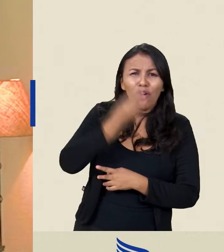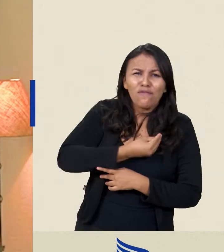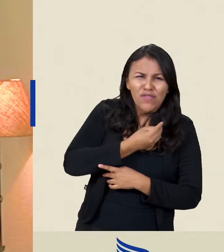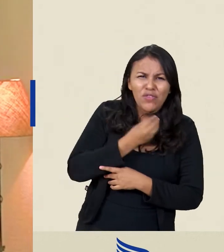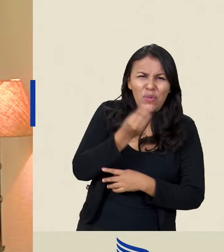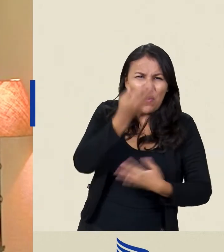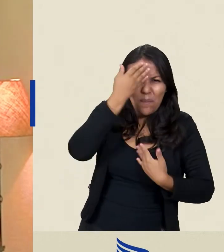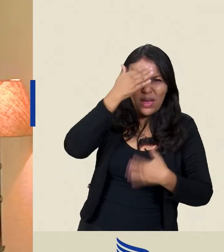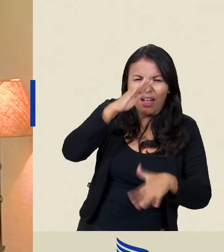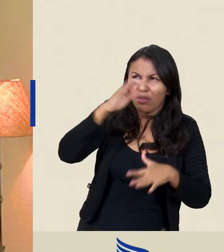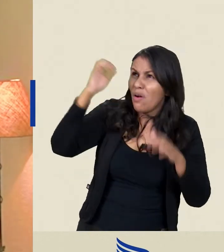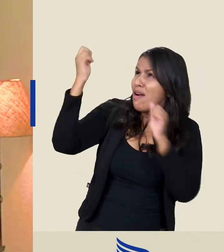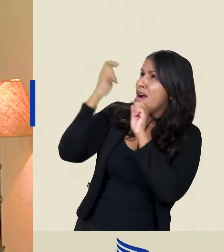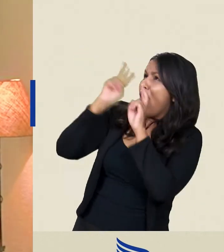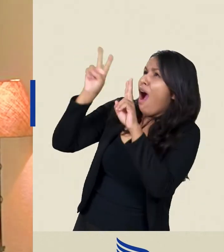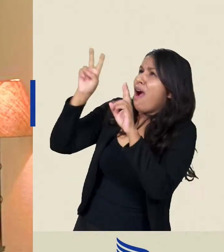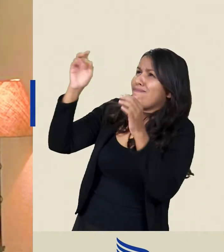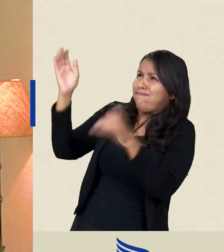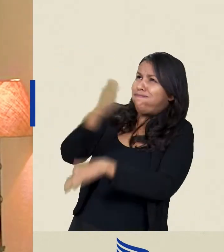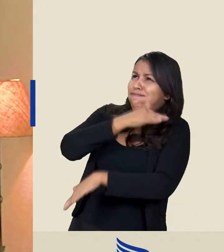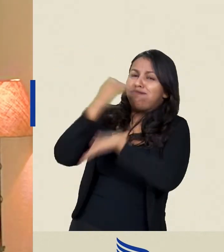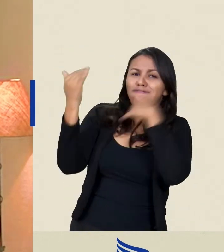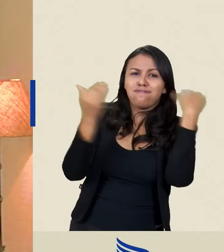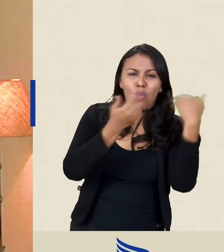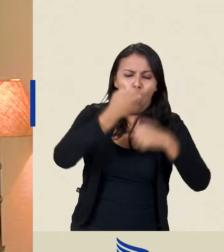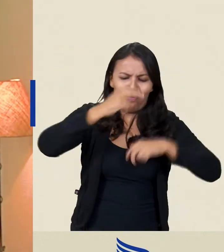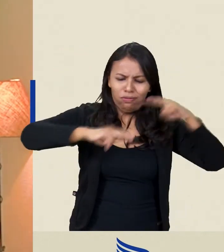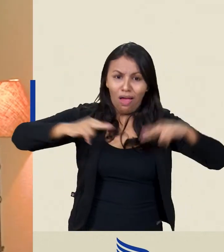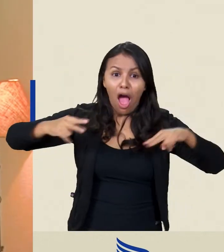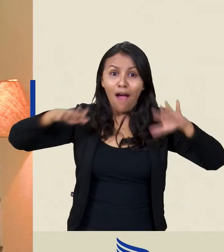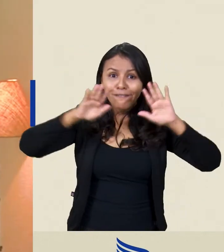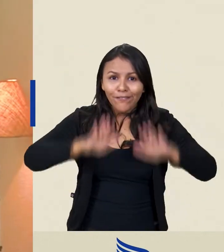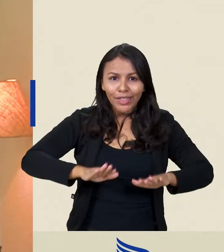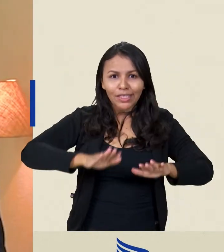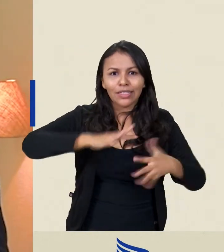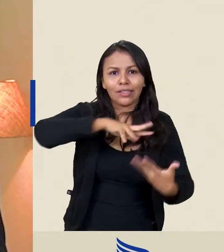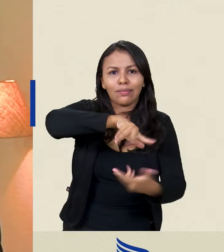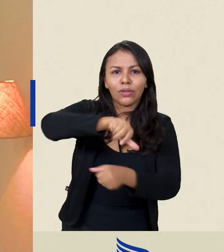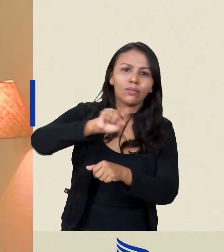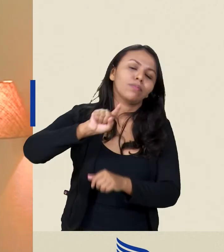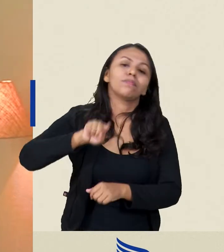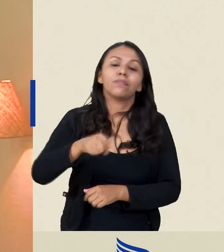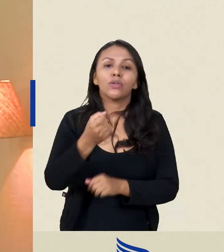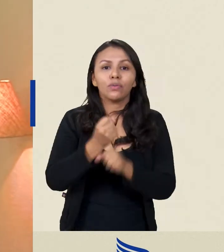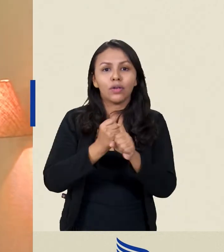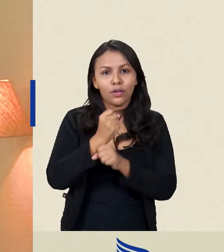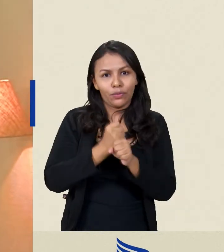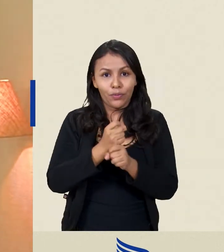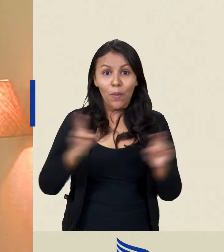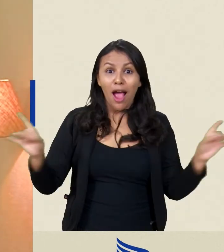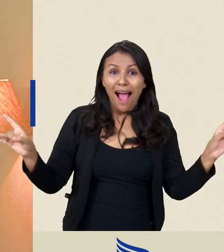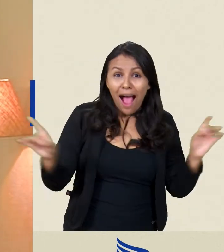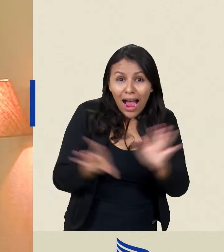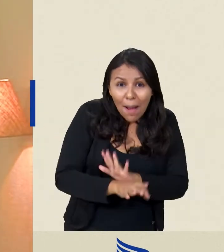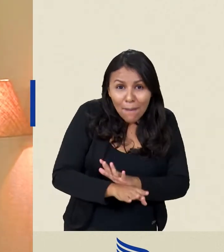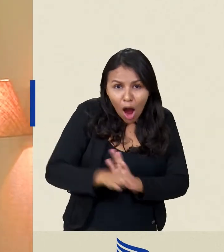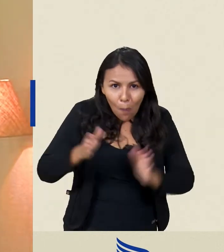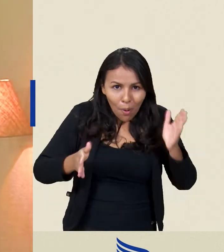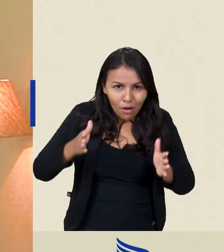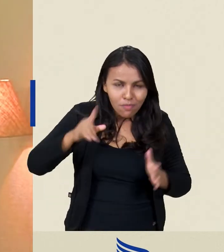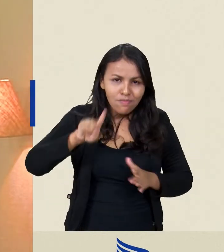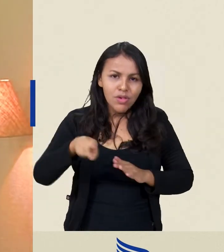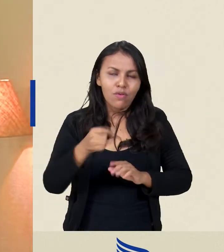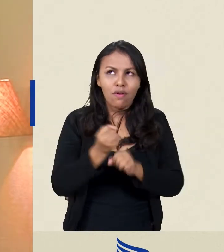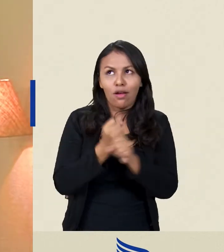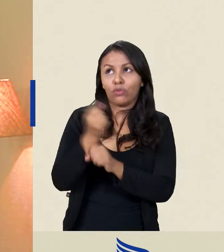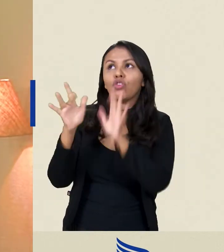cadáveres permanecem neste mundo durante 1000 anos. No fim do milênio, Jesus retorna a essa terra e tem lugar a